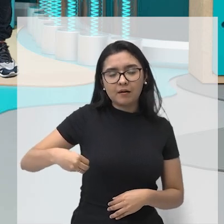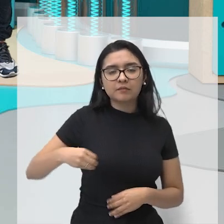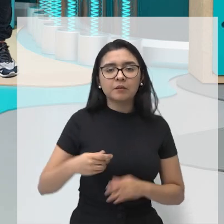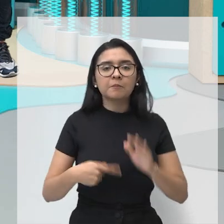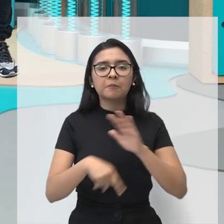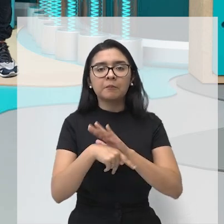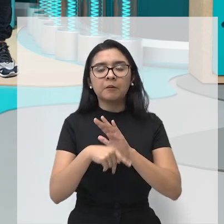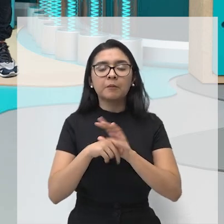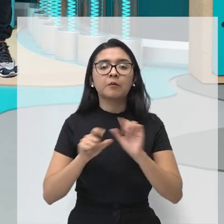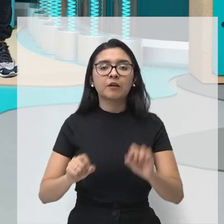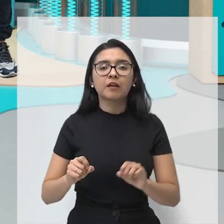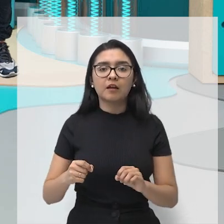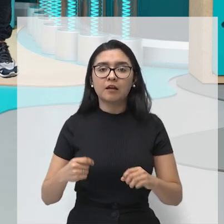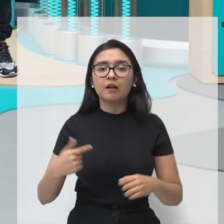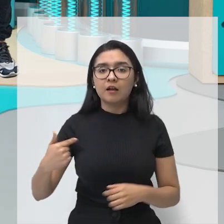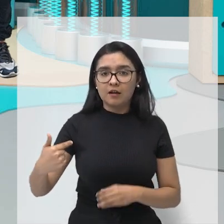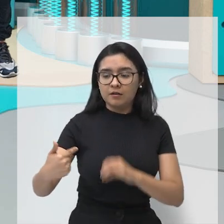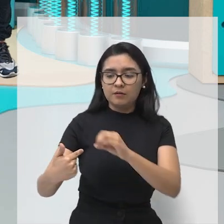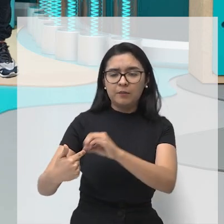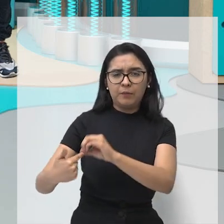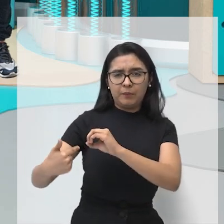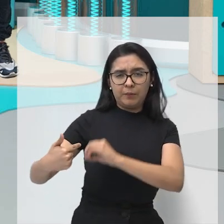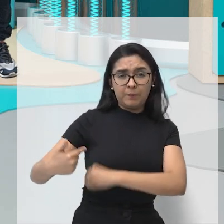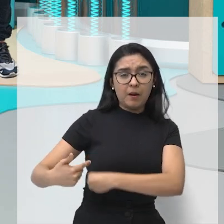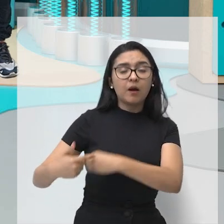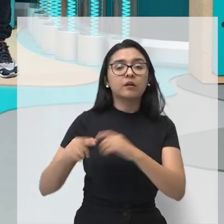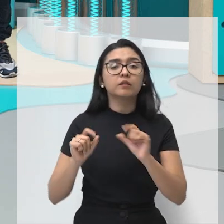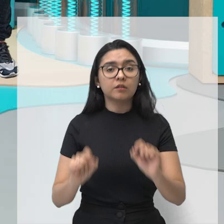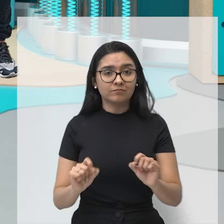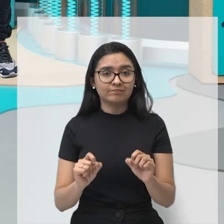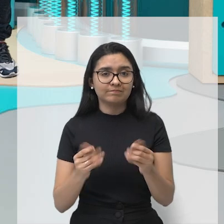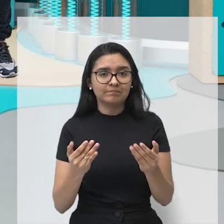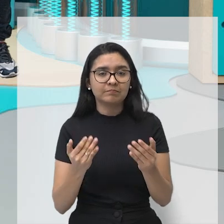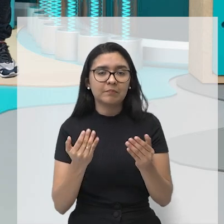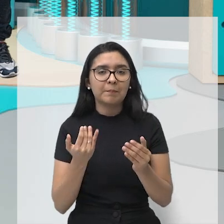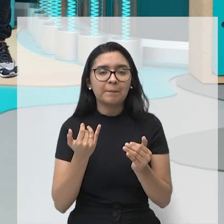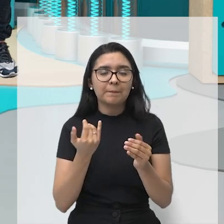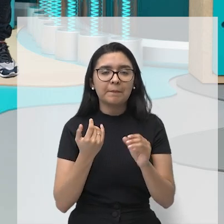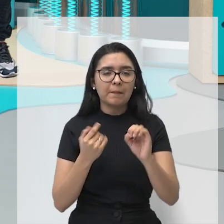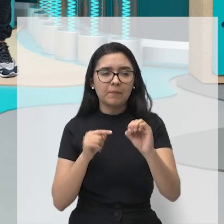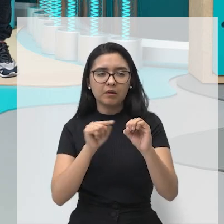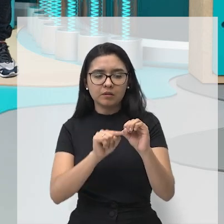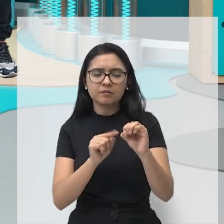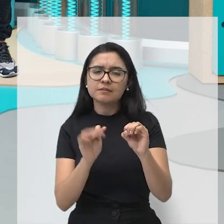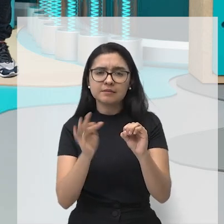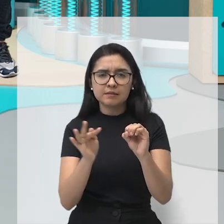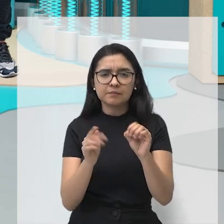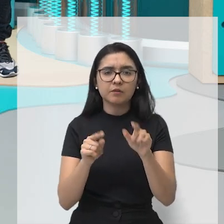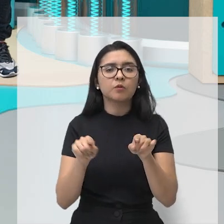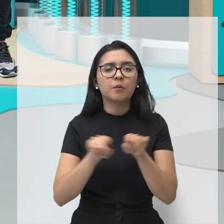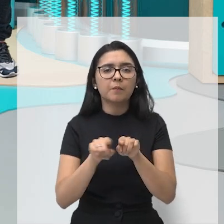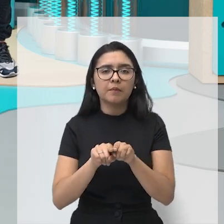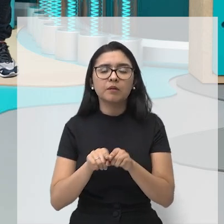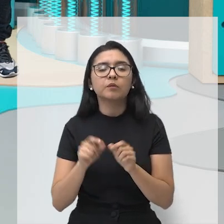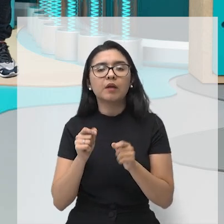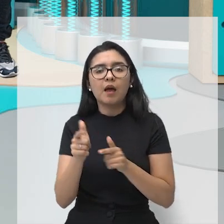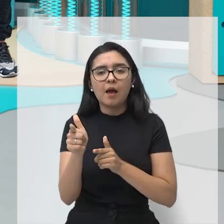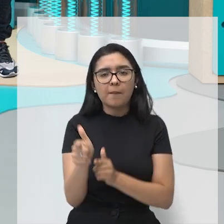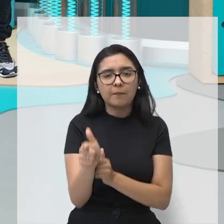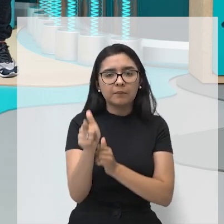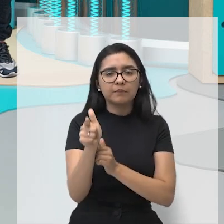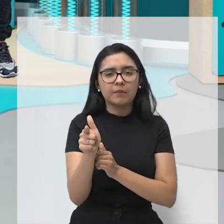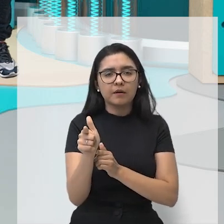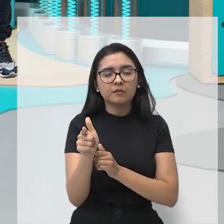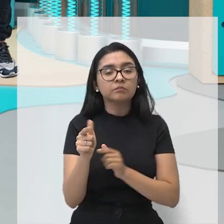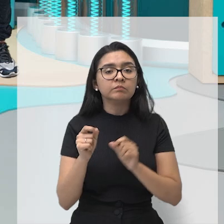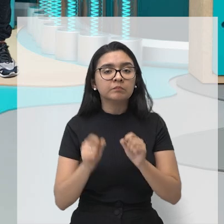paintball, a bolinha, embora pareça inofensiva, principalmente quando você está fazendo ali a recarga do equipamento, do